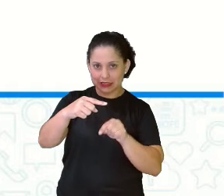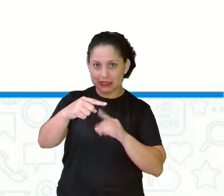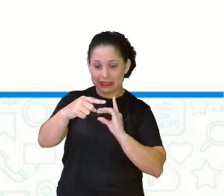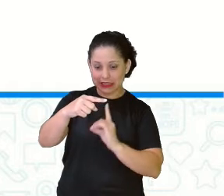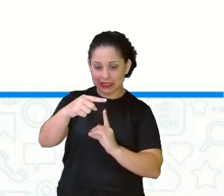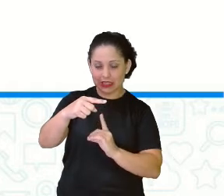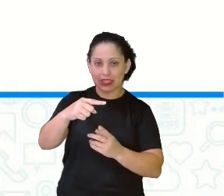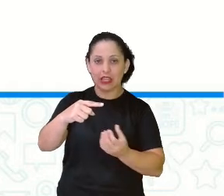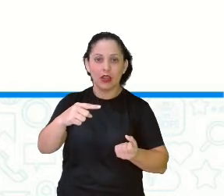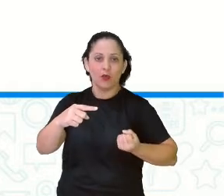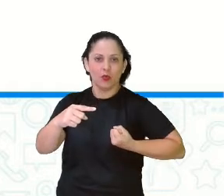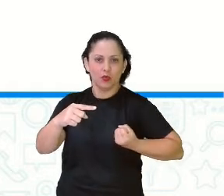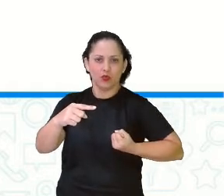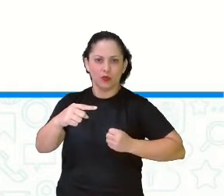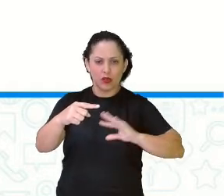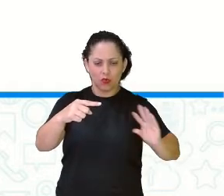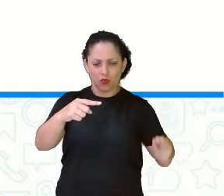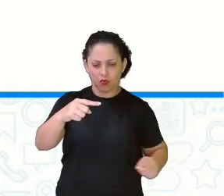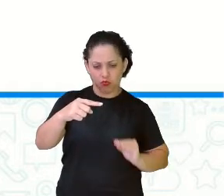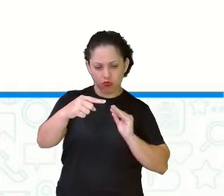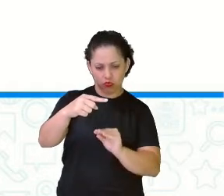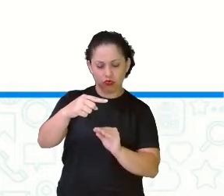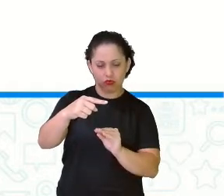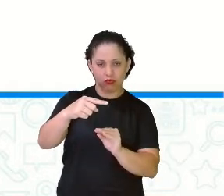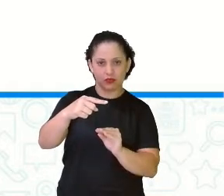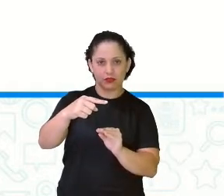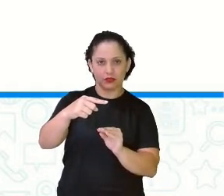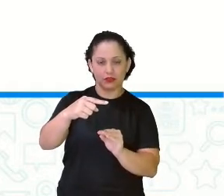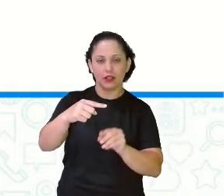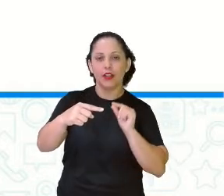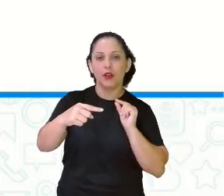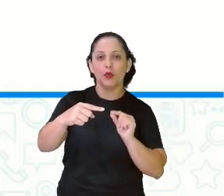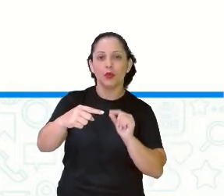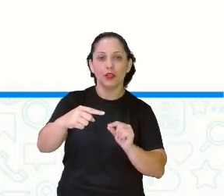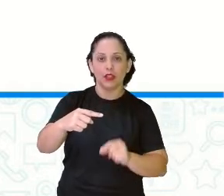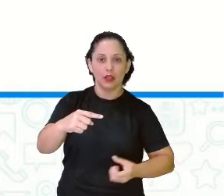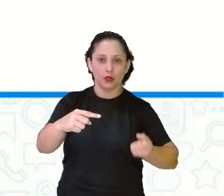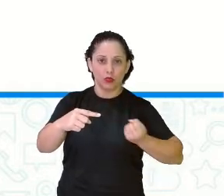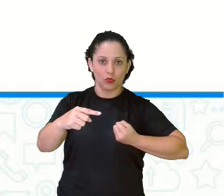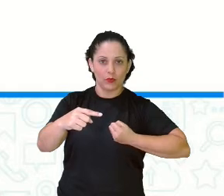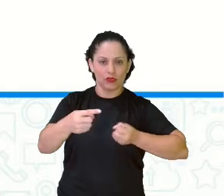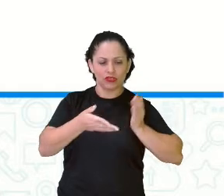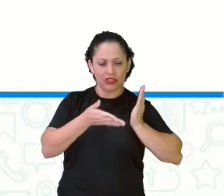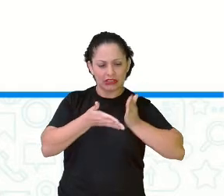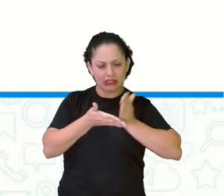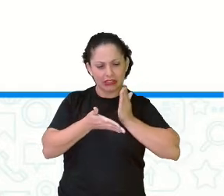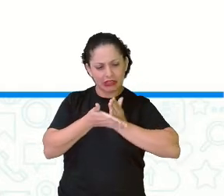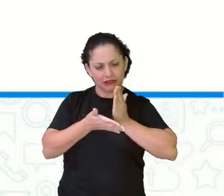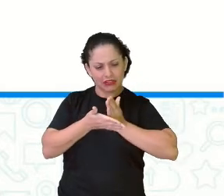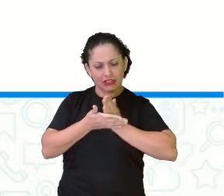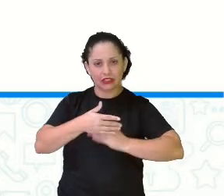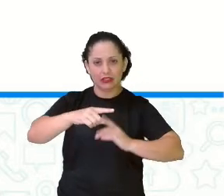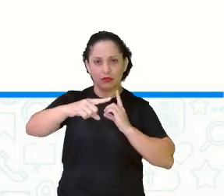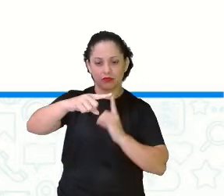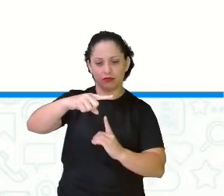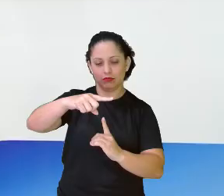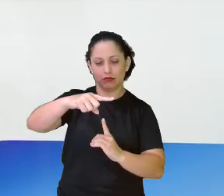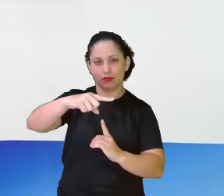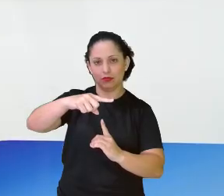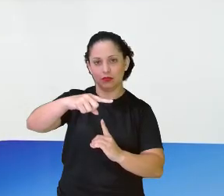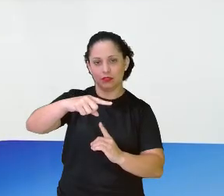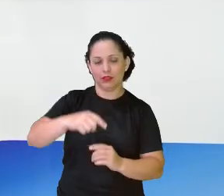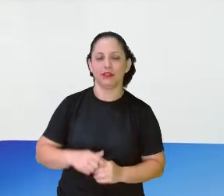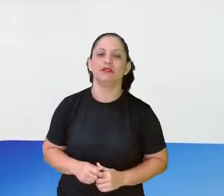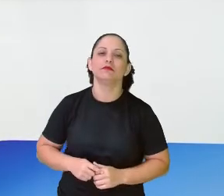número escrito na parte inferior e indica o número de partes em que eu divido o inteiro.